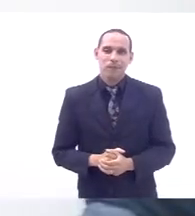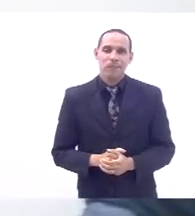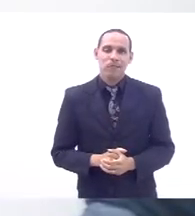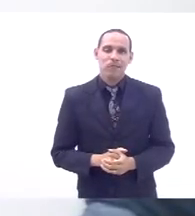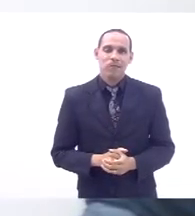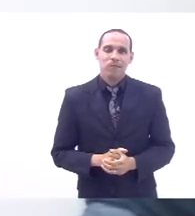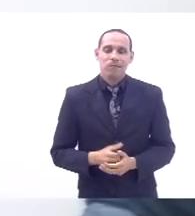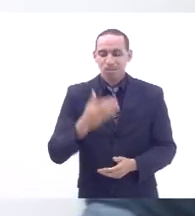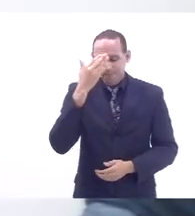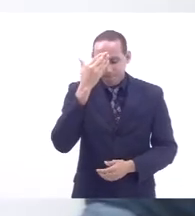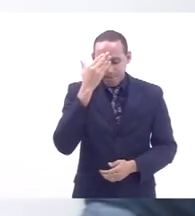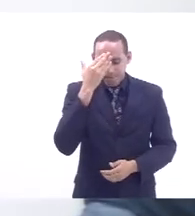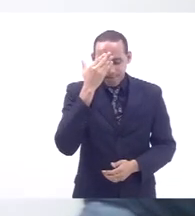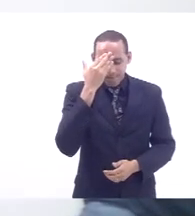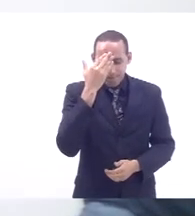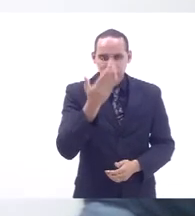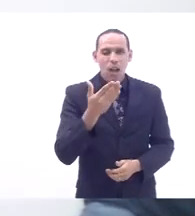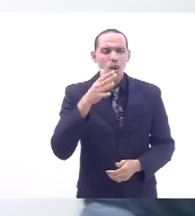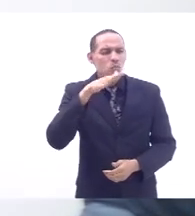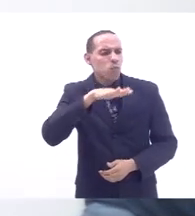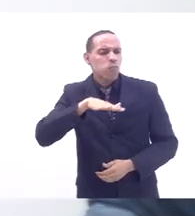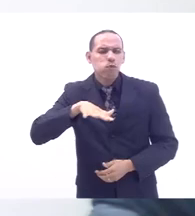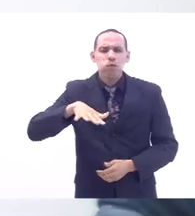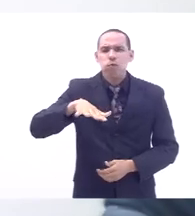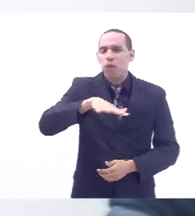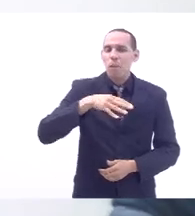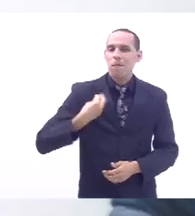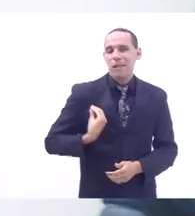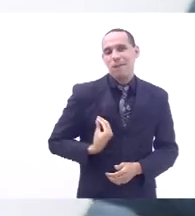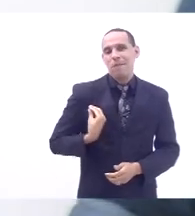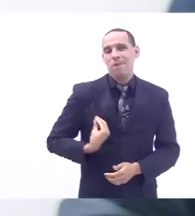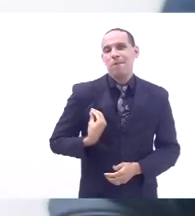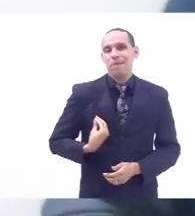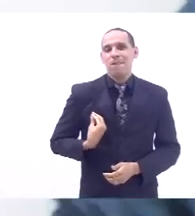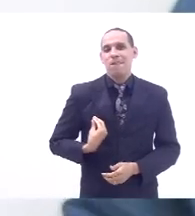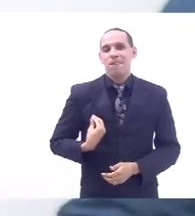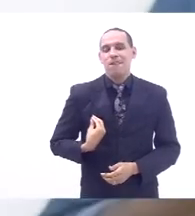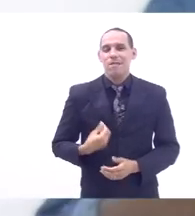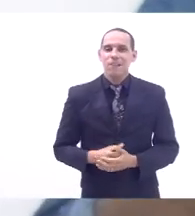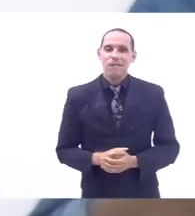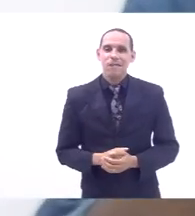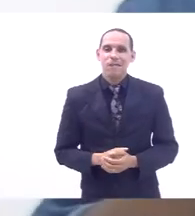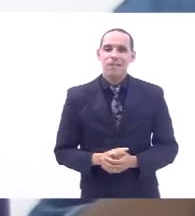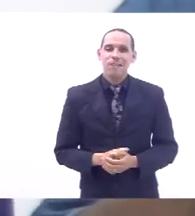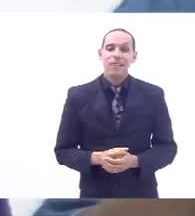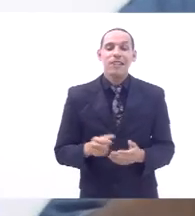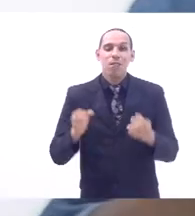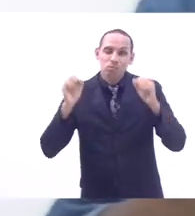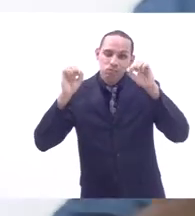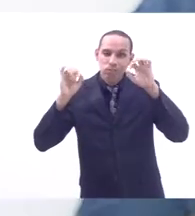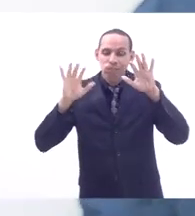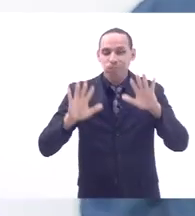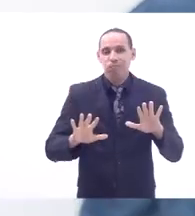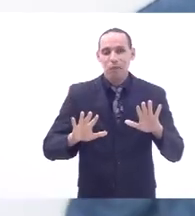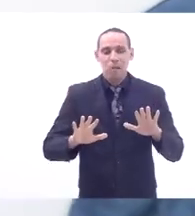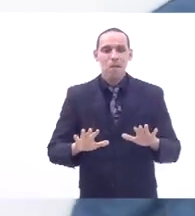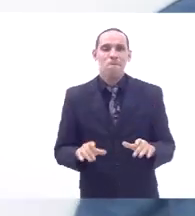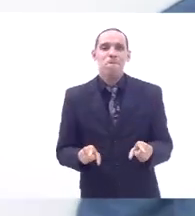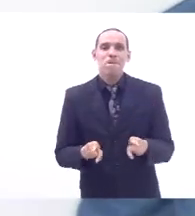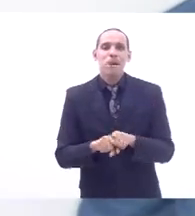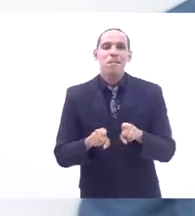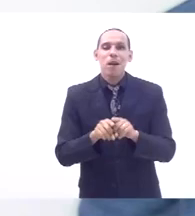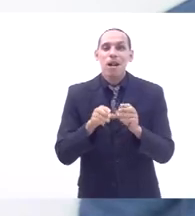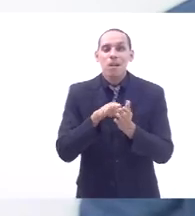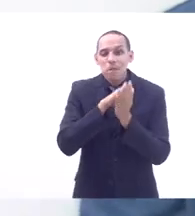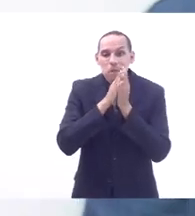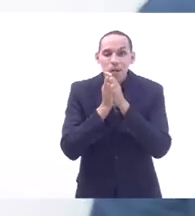eu agradeço para todas as pessoas que estão presentes aqui. Que o Lodumar nos abençoe. E Babá também